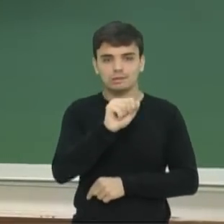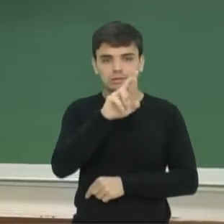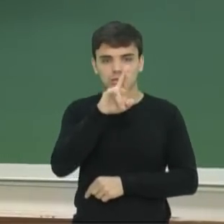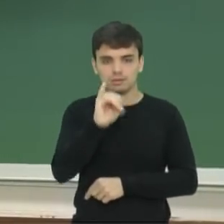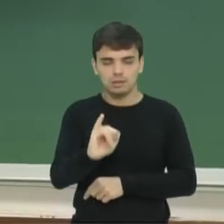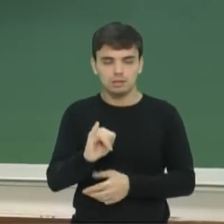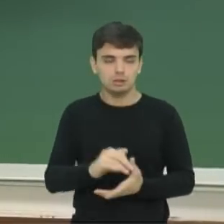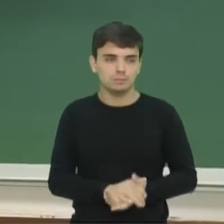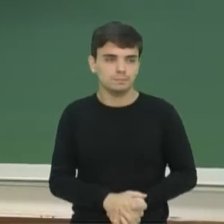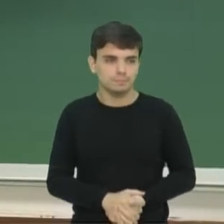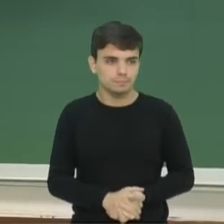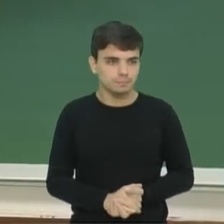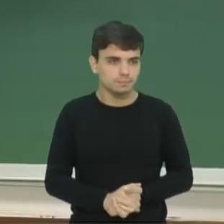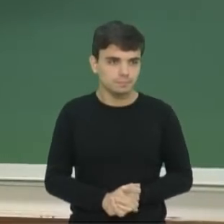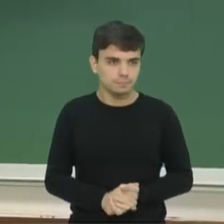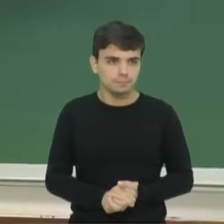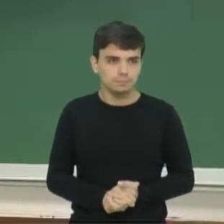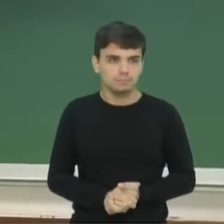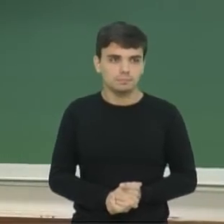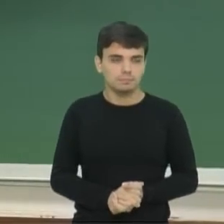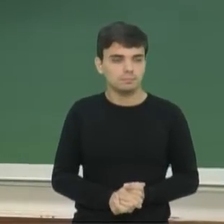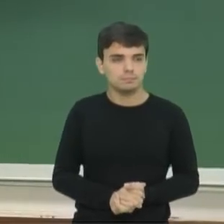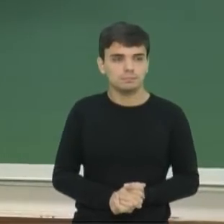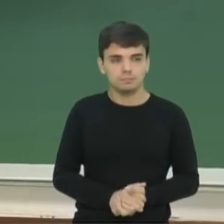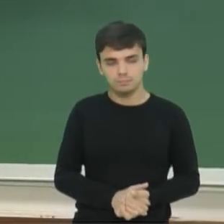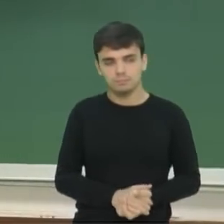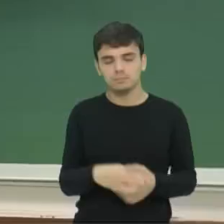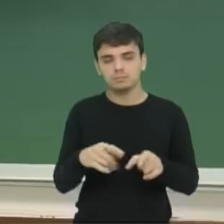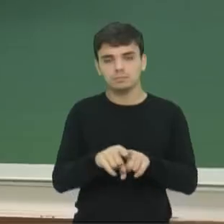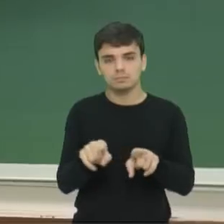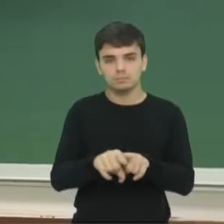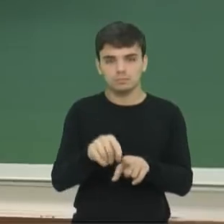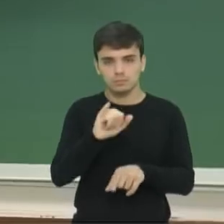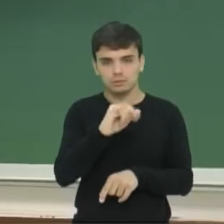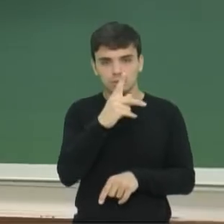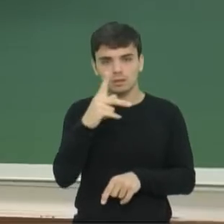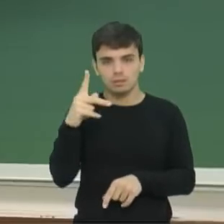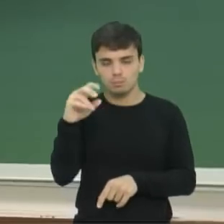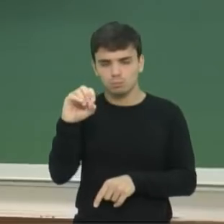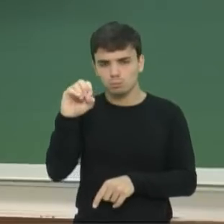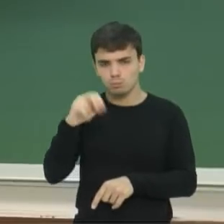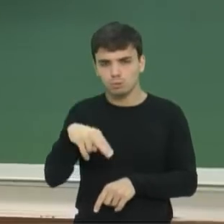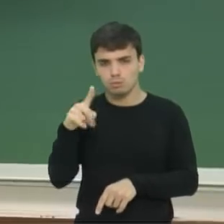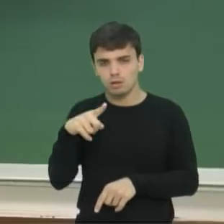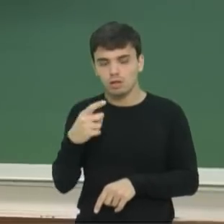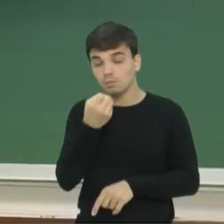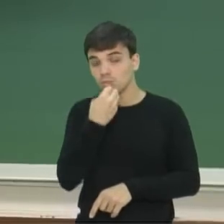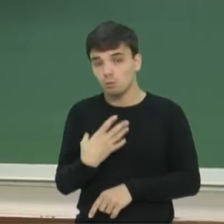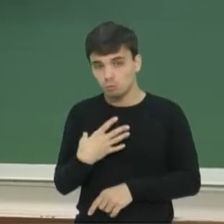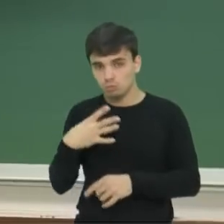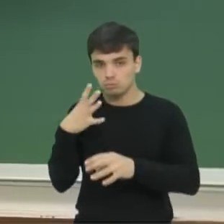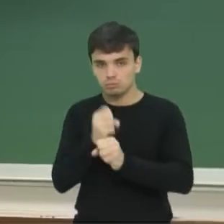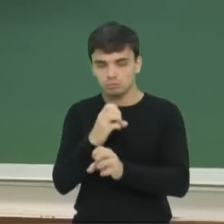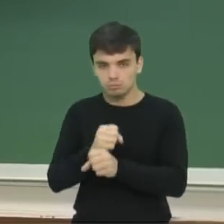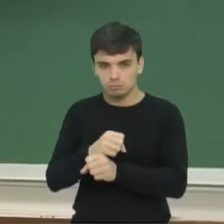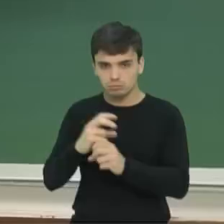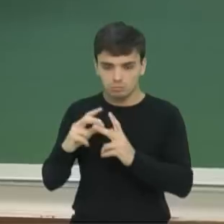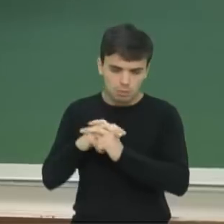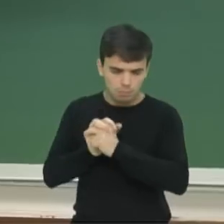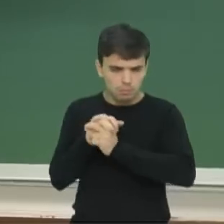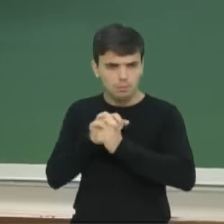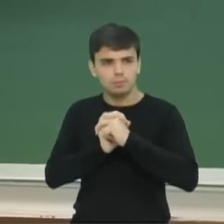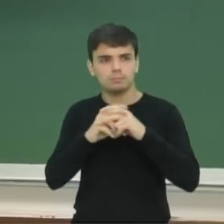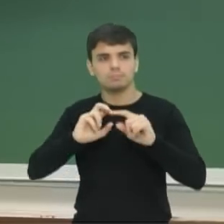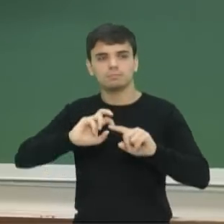formas ali. Ippon, o golpe perfeito, né? Imobilizar o adversário por 20 segundos, também leva a um ippon. O adversário cometer